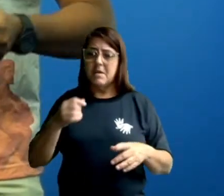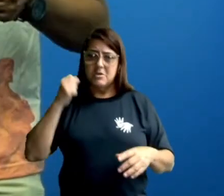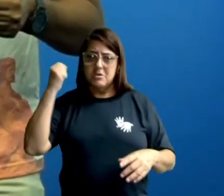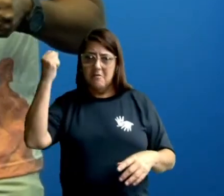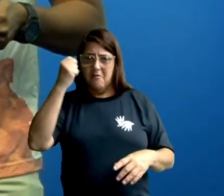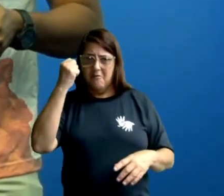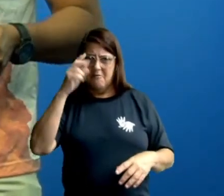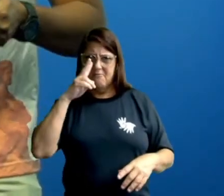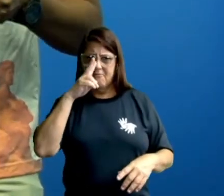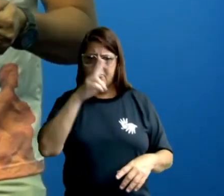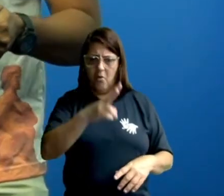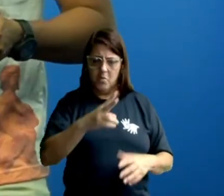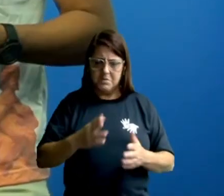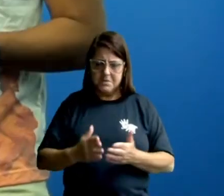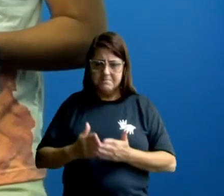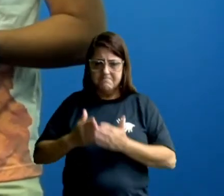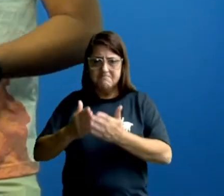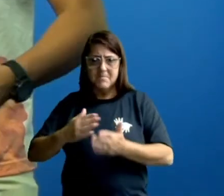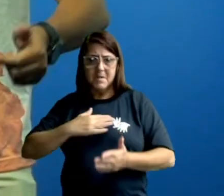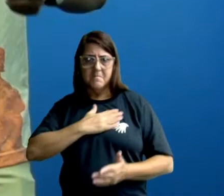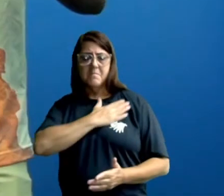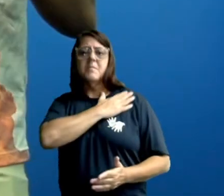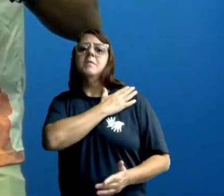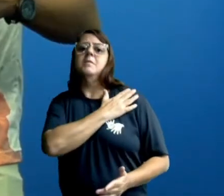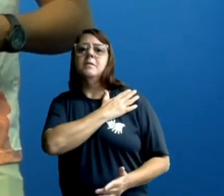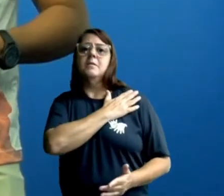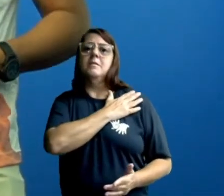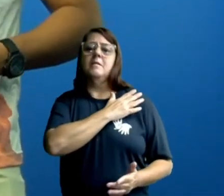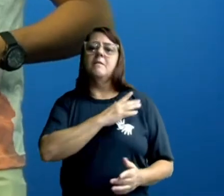força da marinha muito forte,